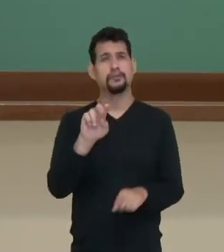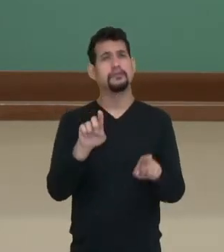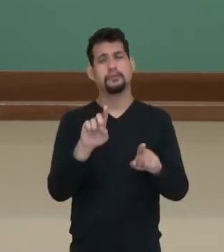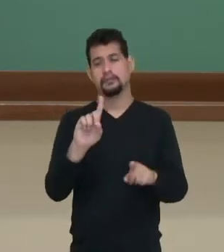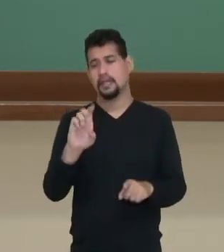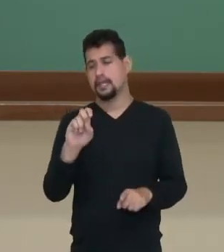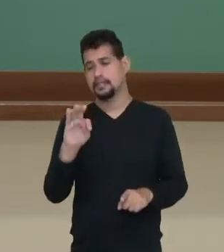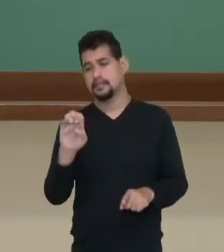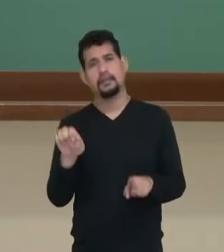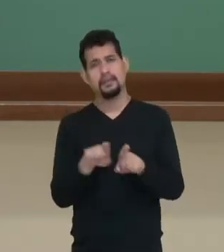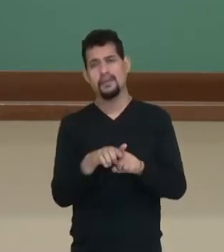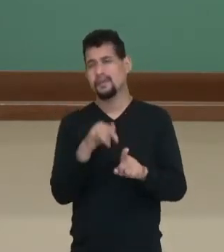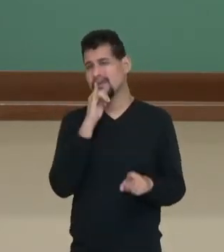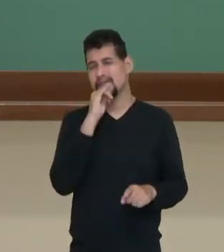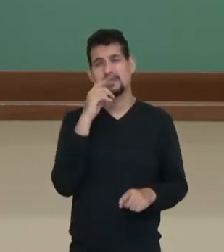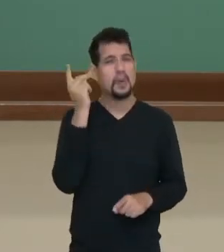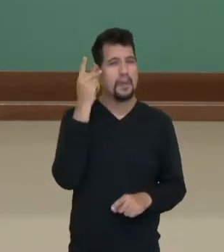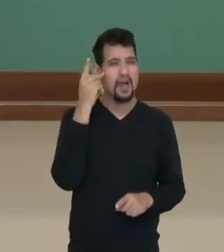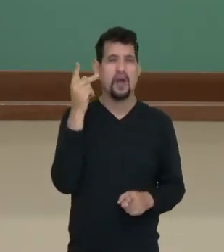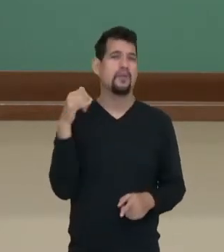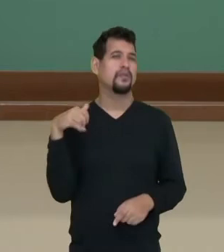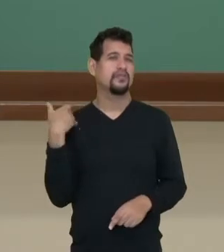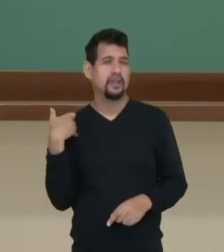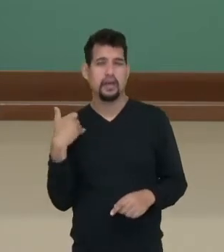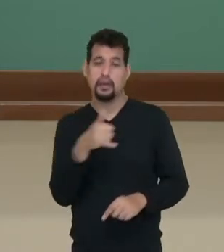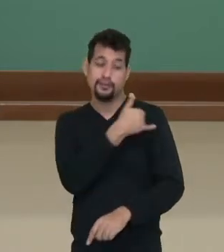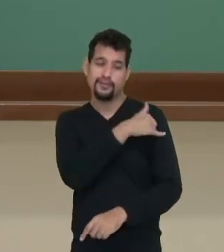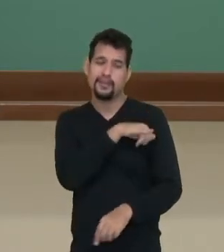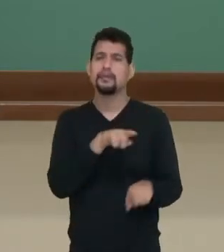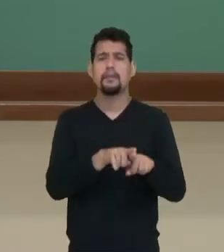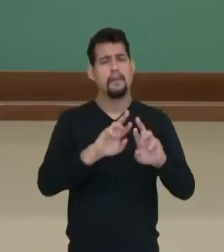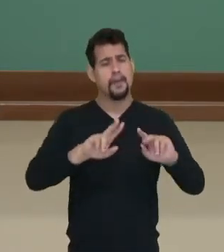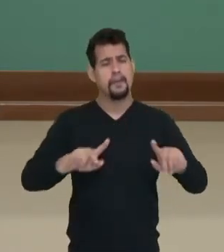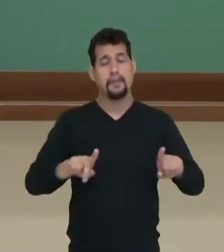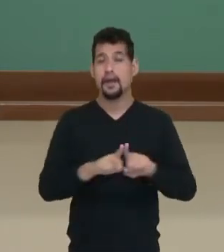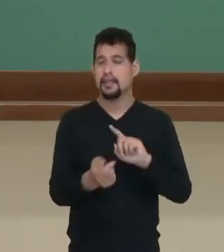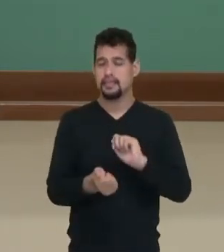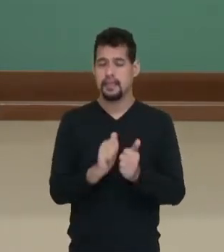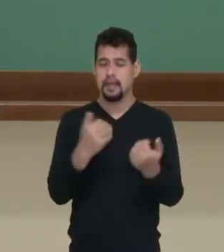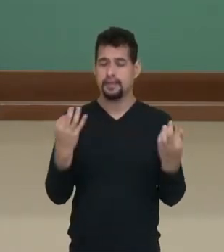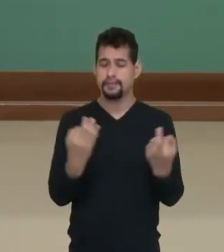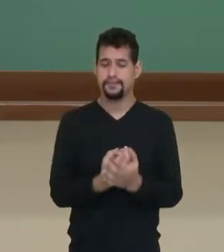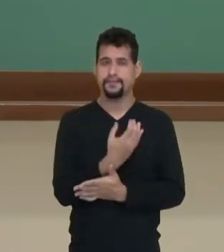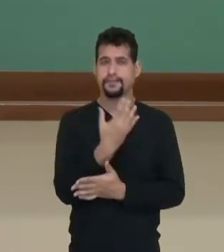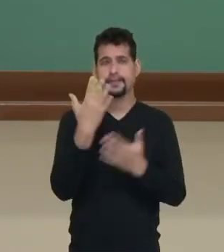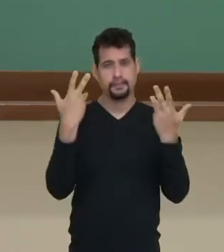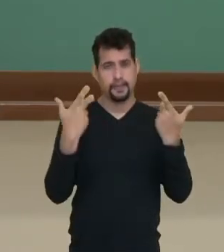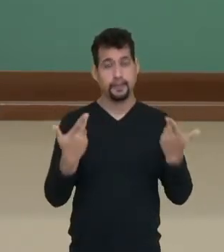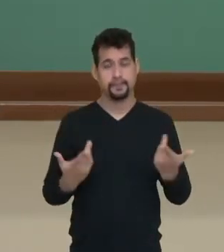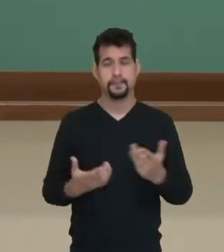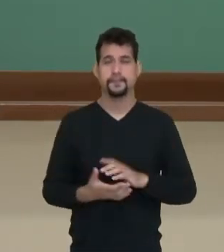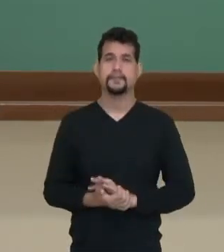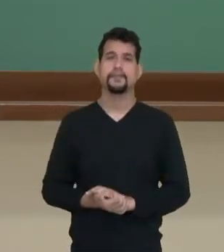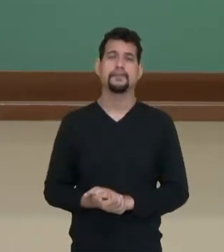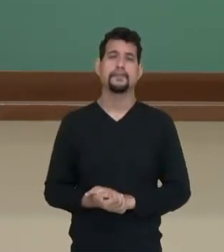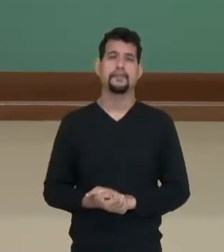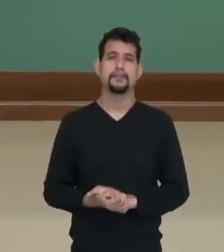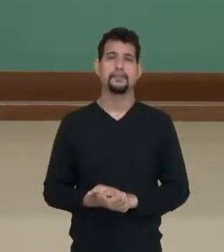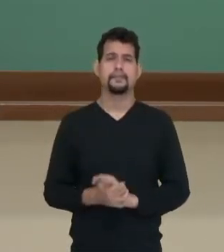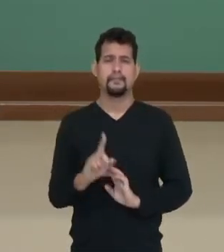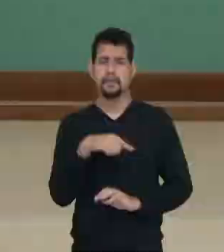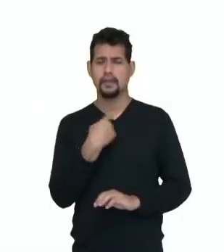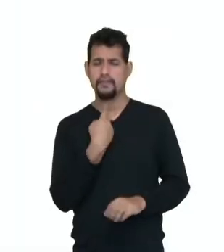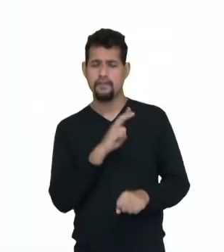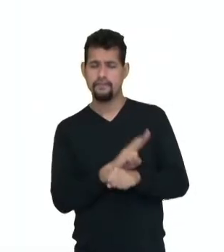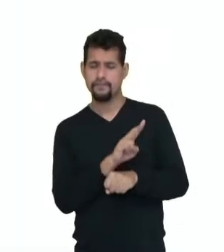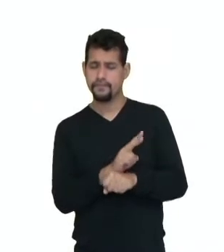à frente, também no Sul do Brasil, onde encontrou, então, condições mais adequadas para a criação de gado, ok? É isso que nós vamos ver já